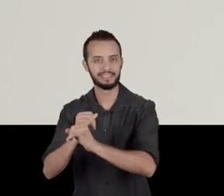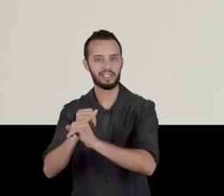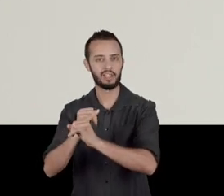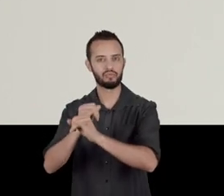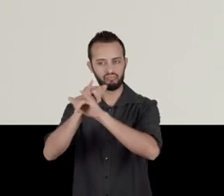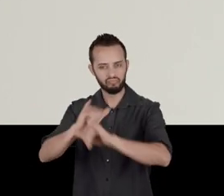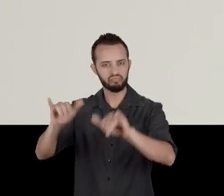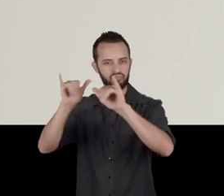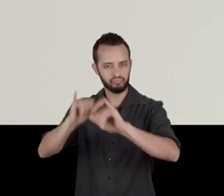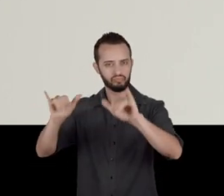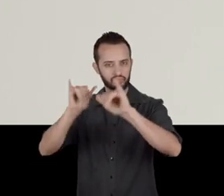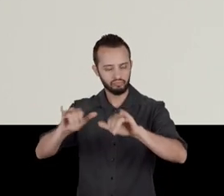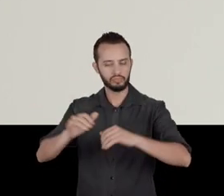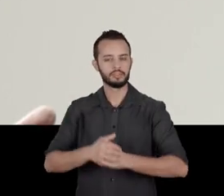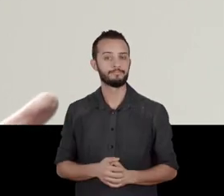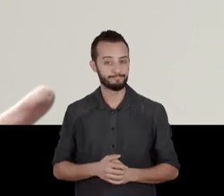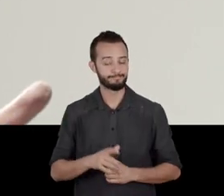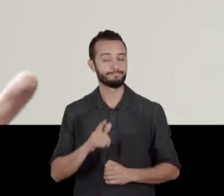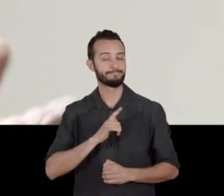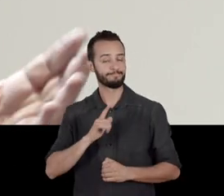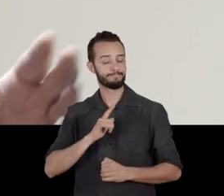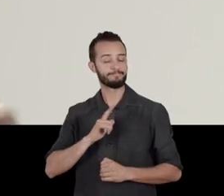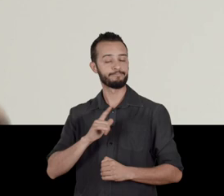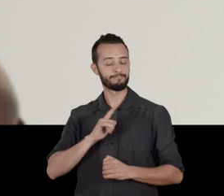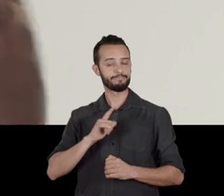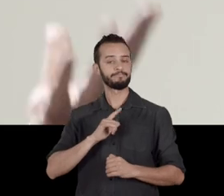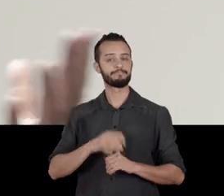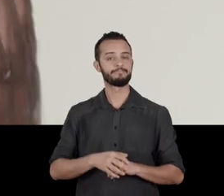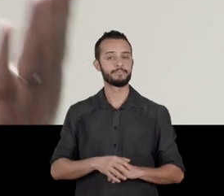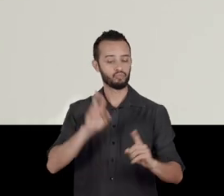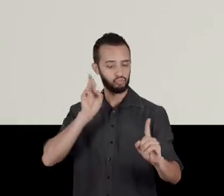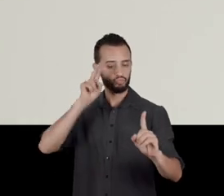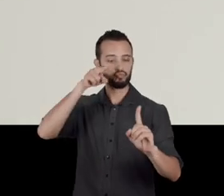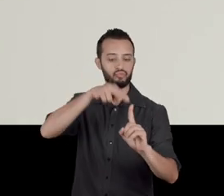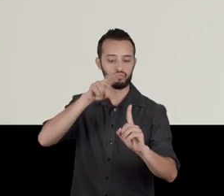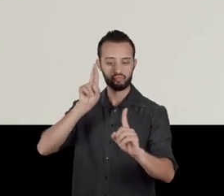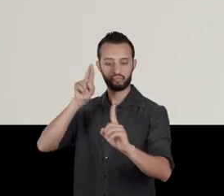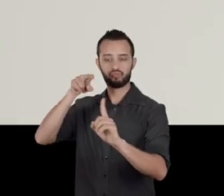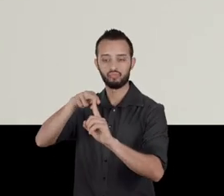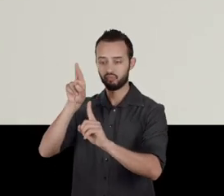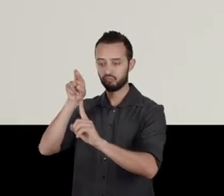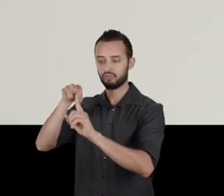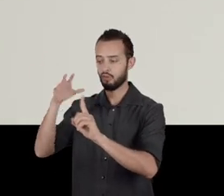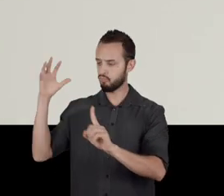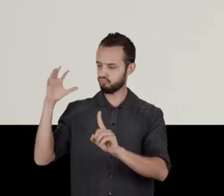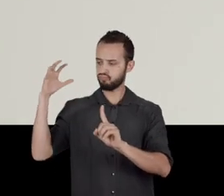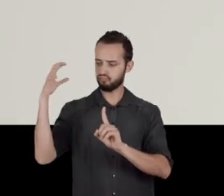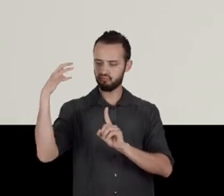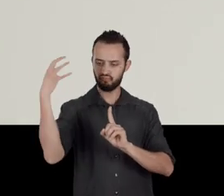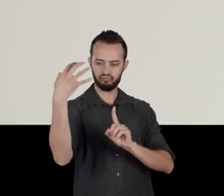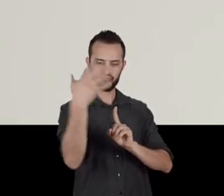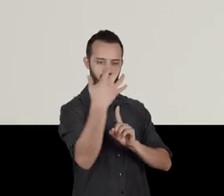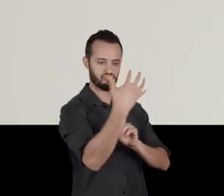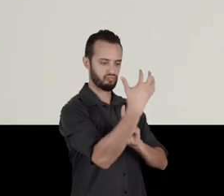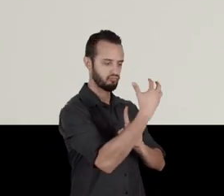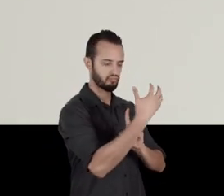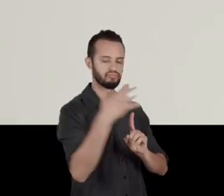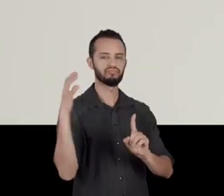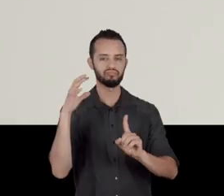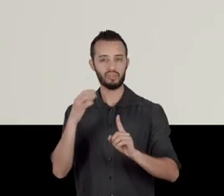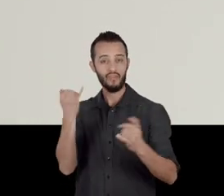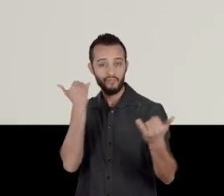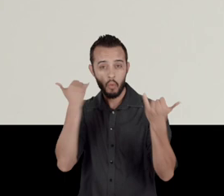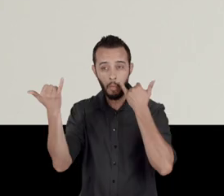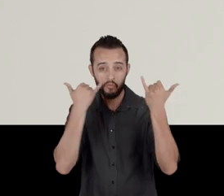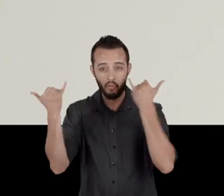final do século XX, né, você ainda tem muito mais referências para trabalhar. Ou seja, você tem muito